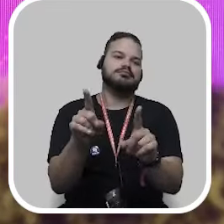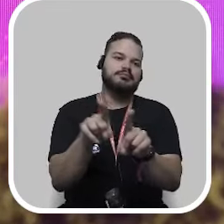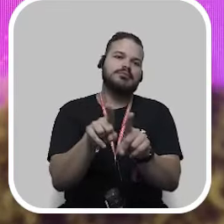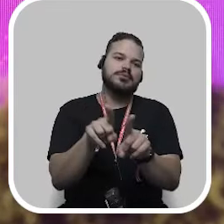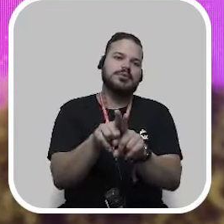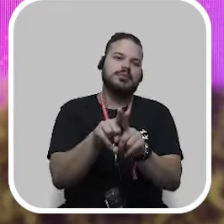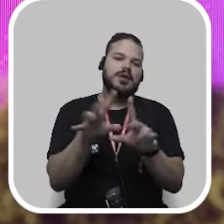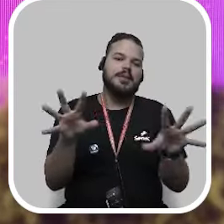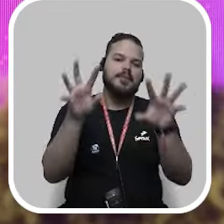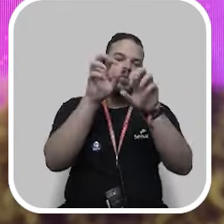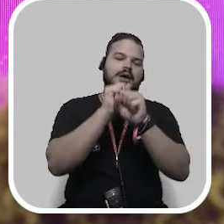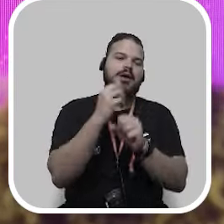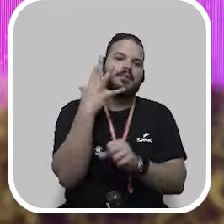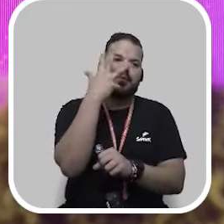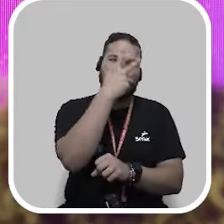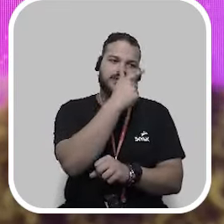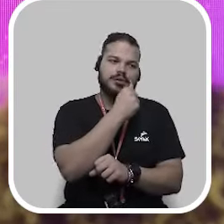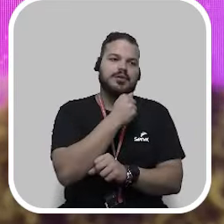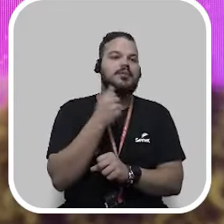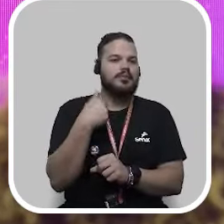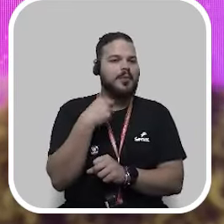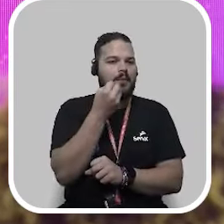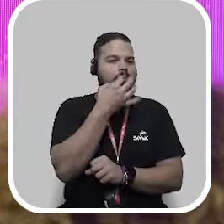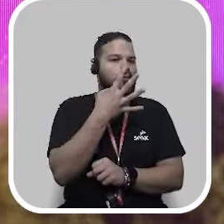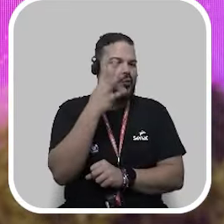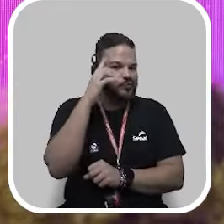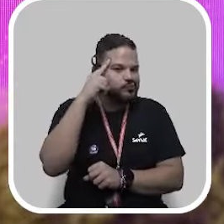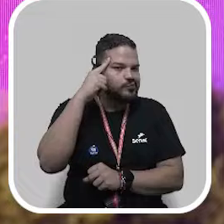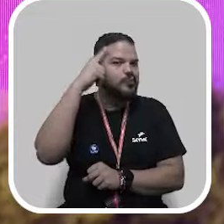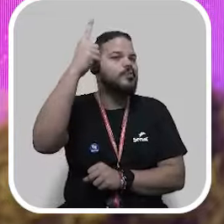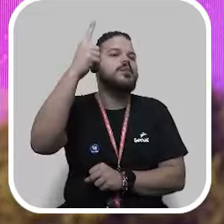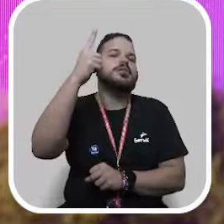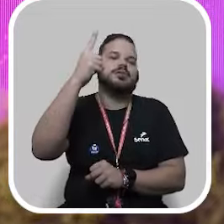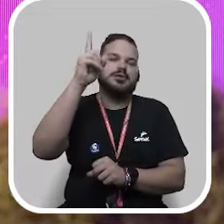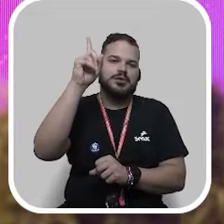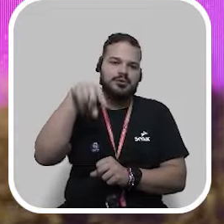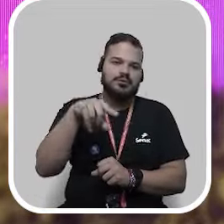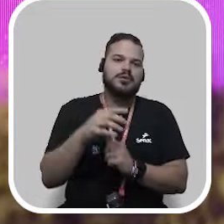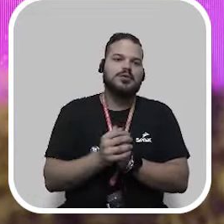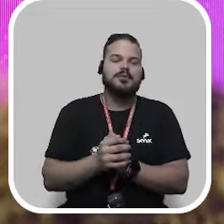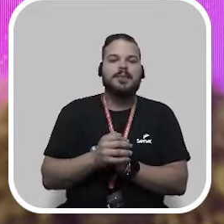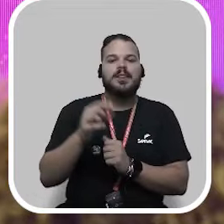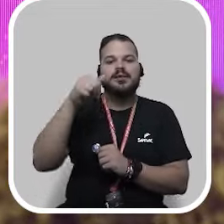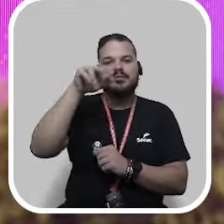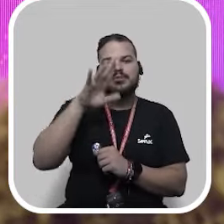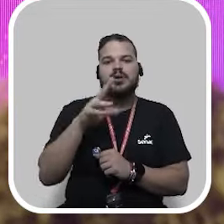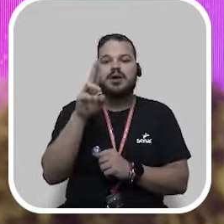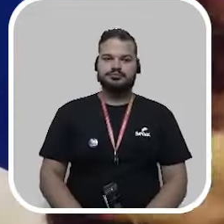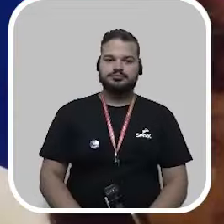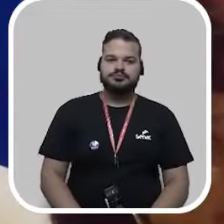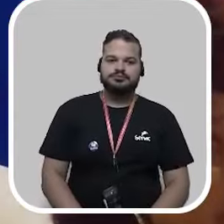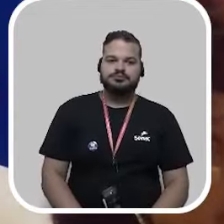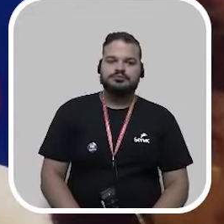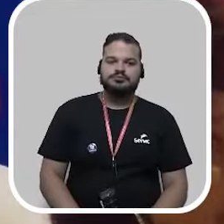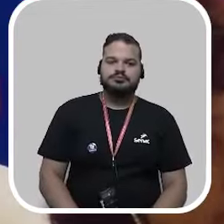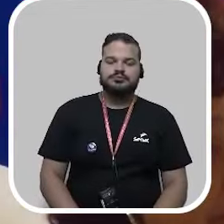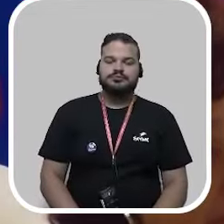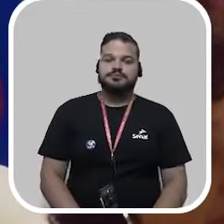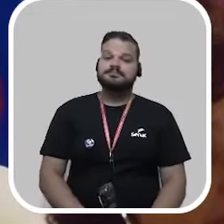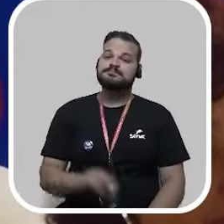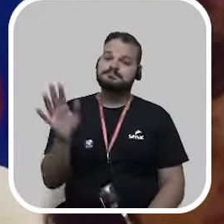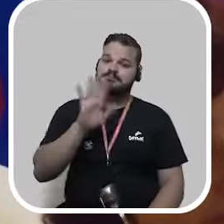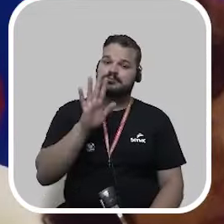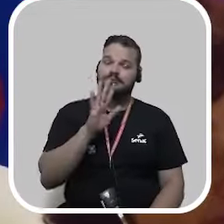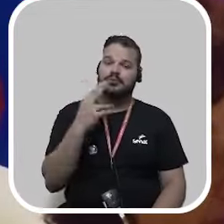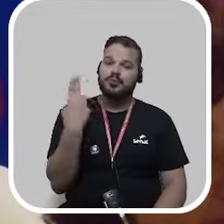Então eu acho que esse bom senso precisa existir cada vez mais na no no nos artistas do carnaval Olá eu me